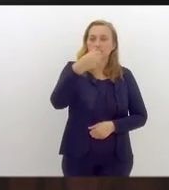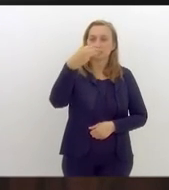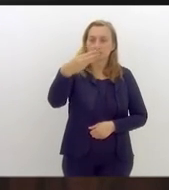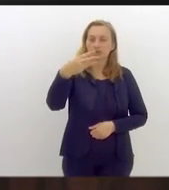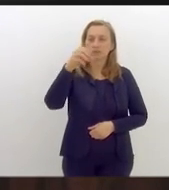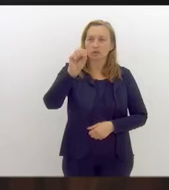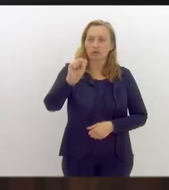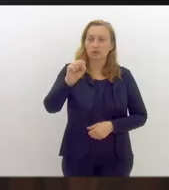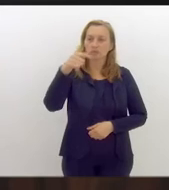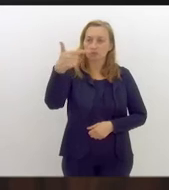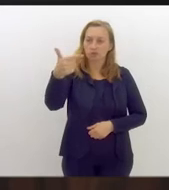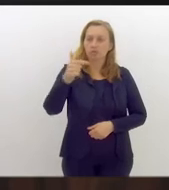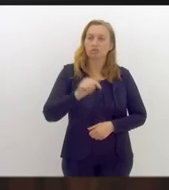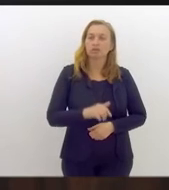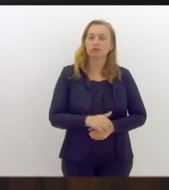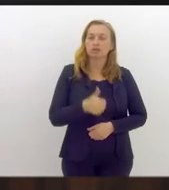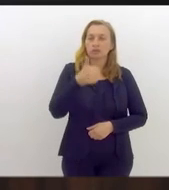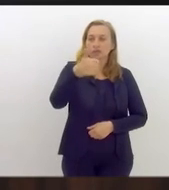1382,